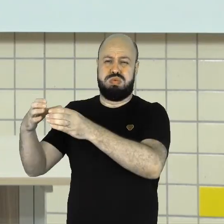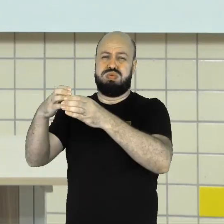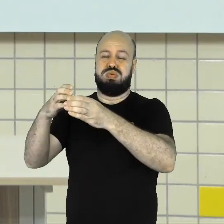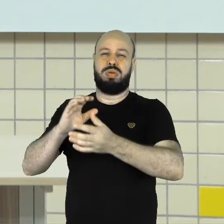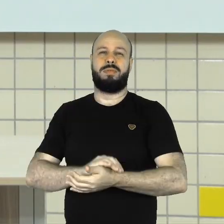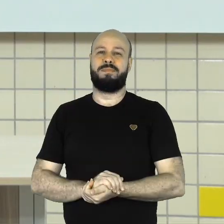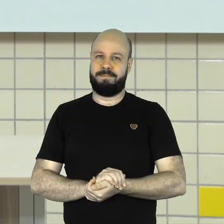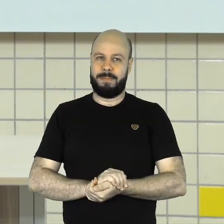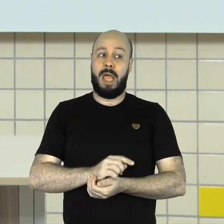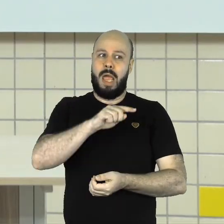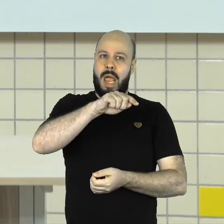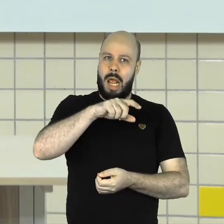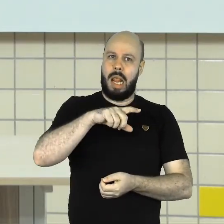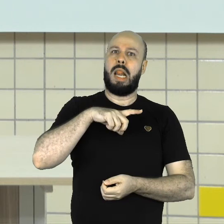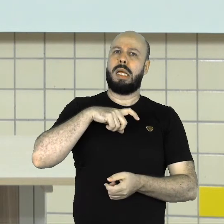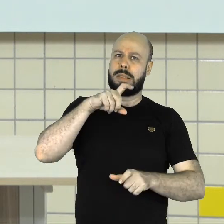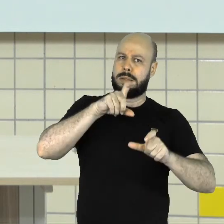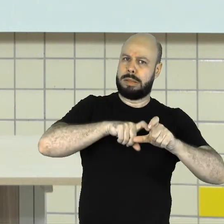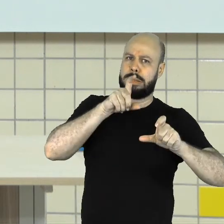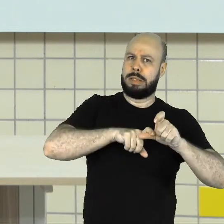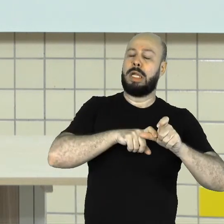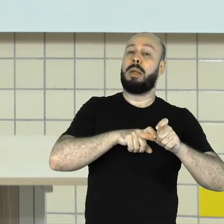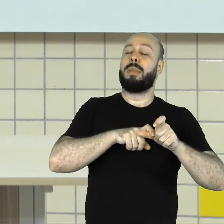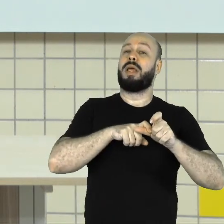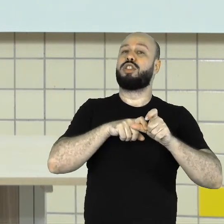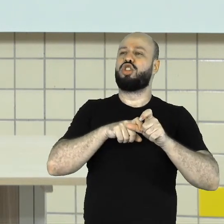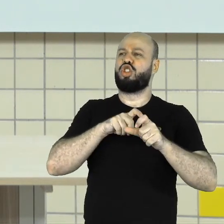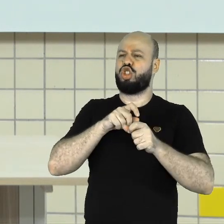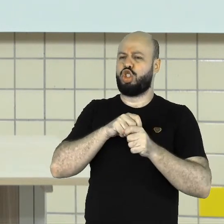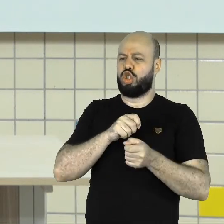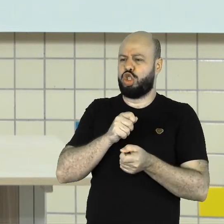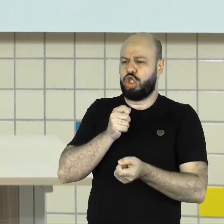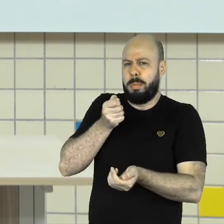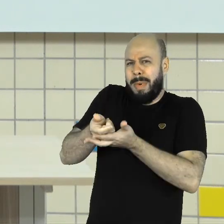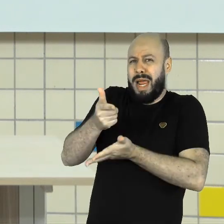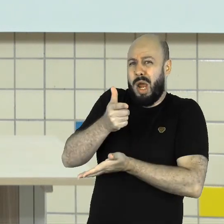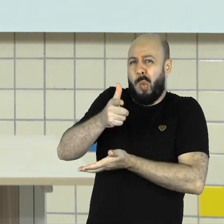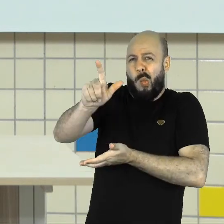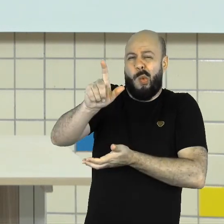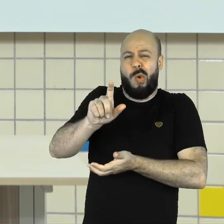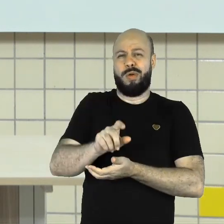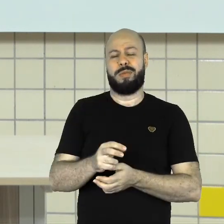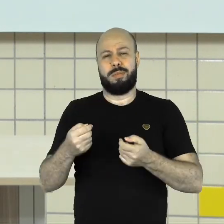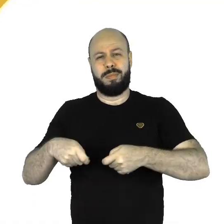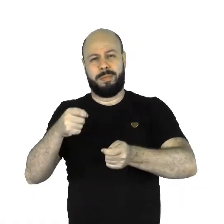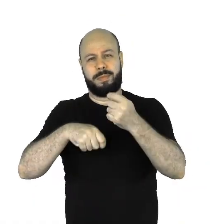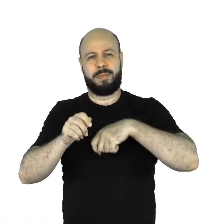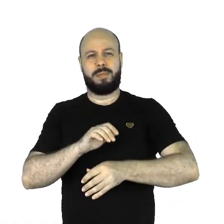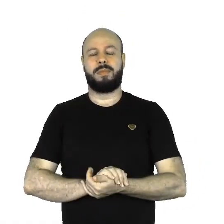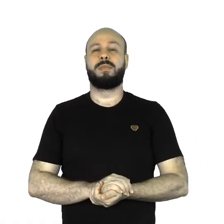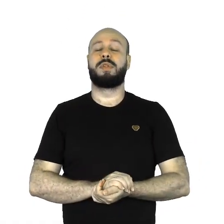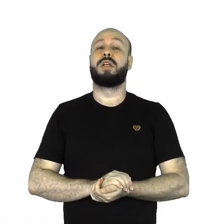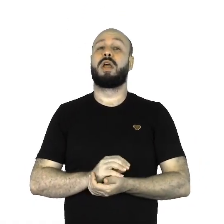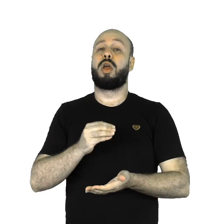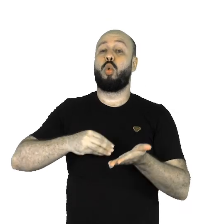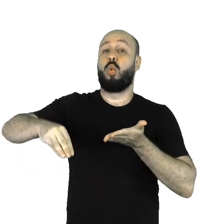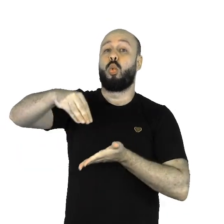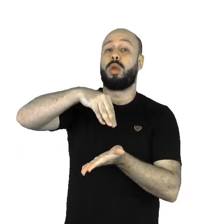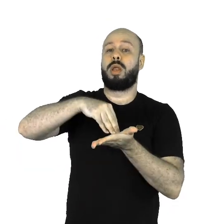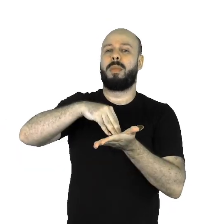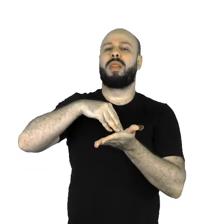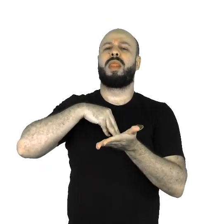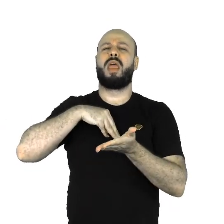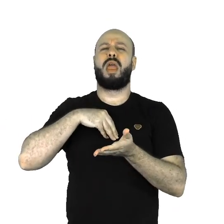Visualizando o mapa do Oriente Médio, a gente já trabalhou ele, nós temos que lembrar, o Oriente Médio, ele tem